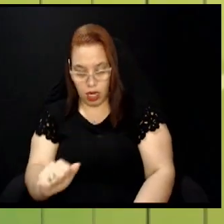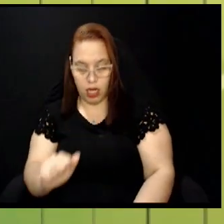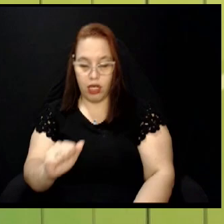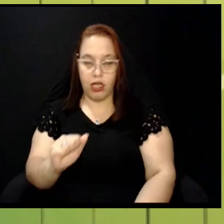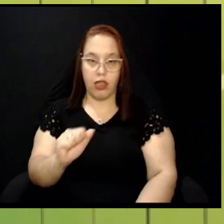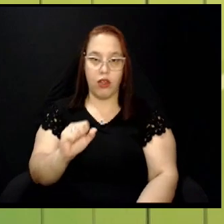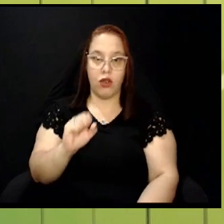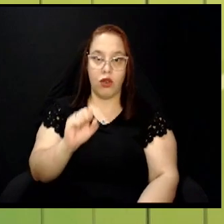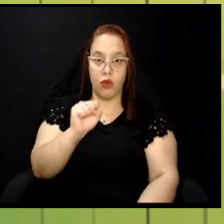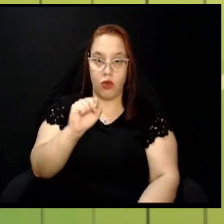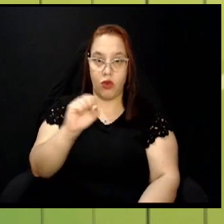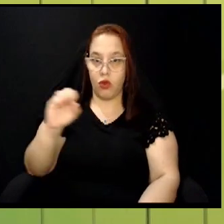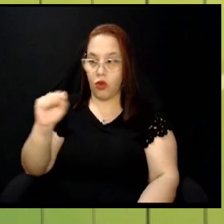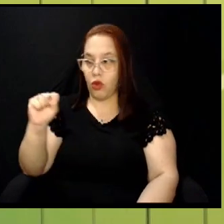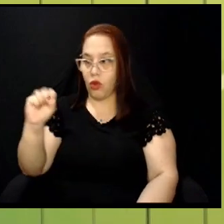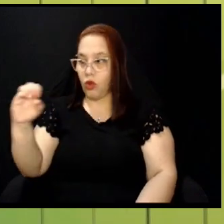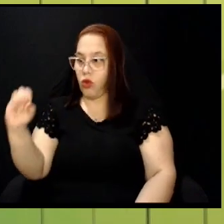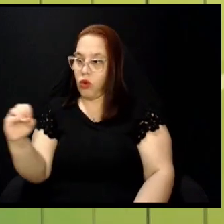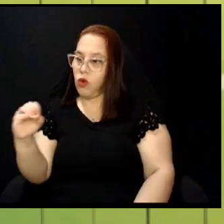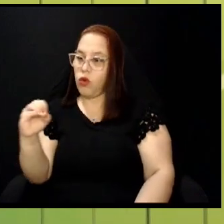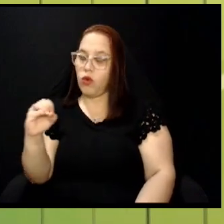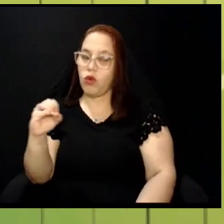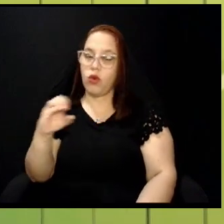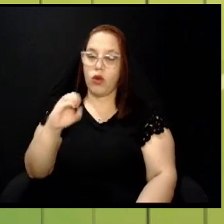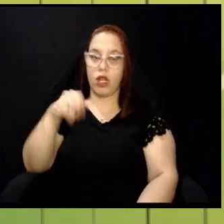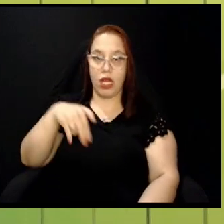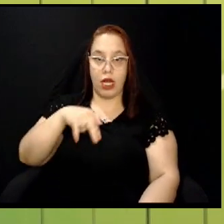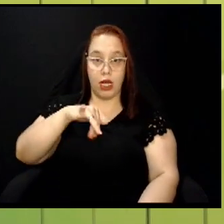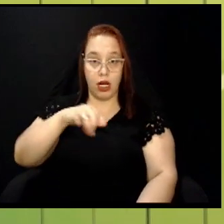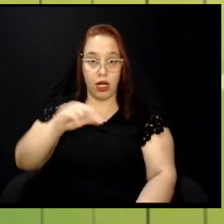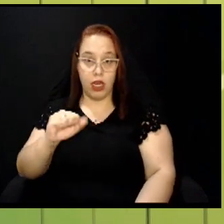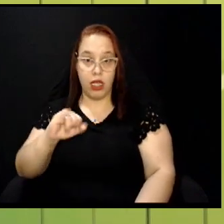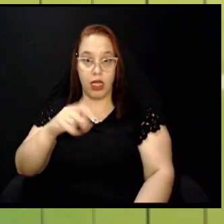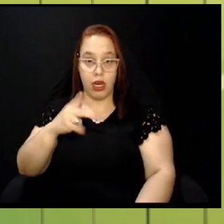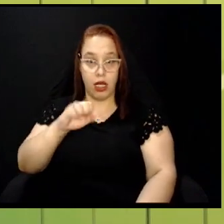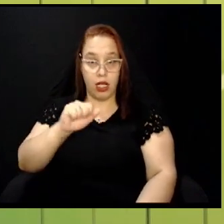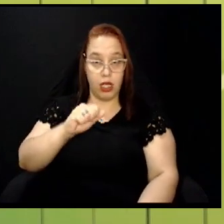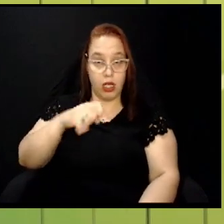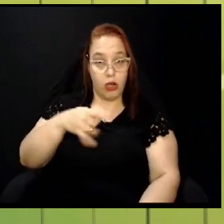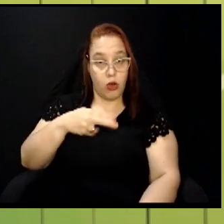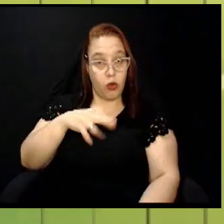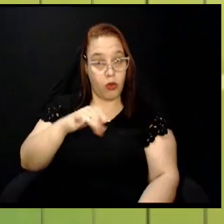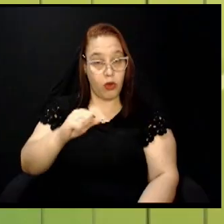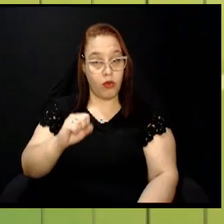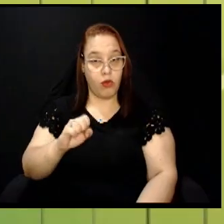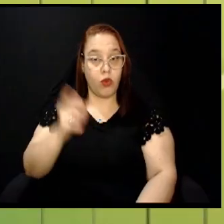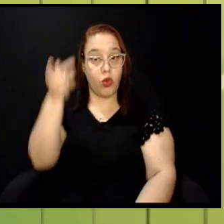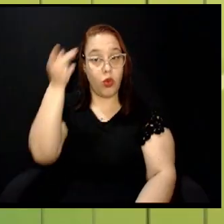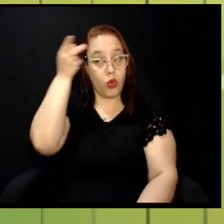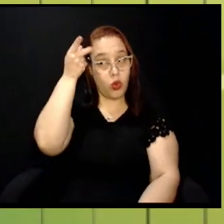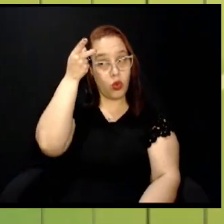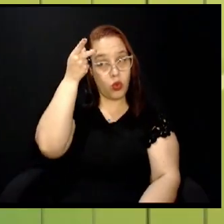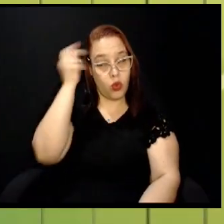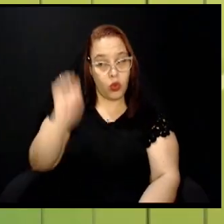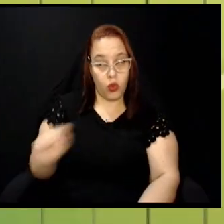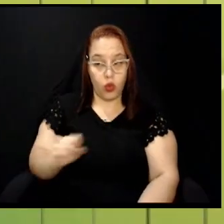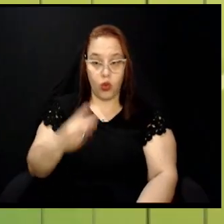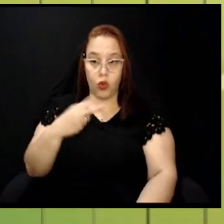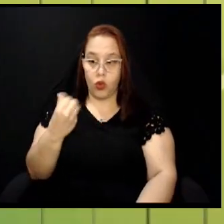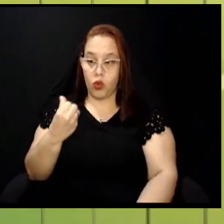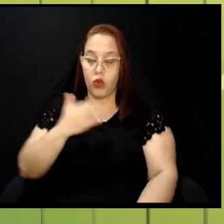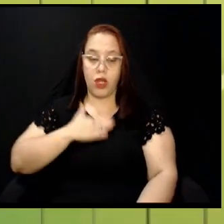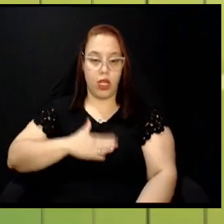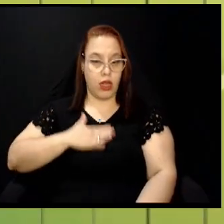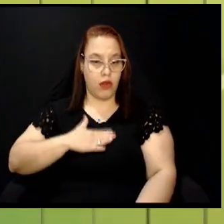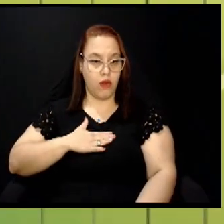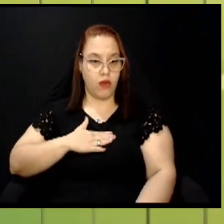registrou 880 animais em Cananéia, Ilha Comprida e cidades do litoral sul de São Paulo até o dia 26 de